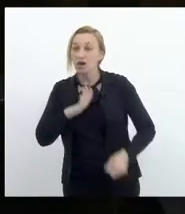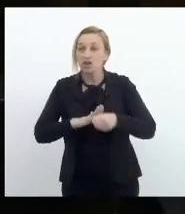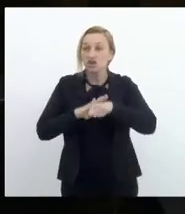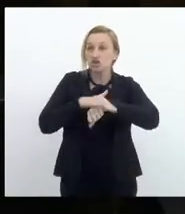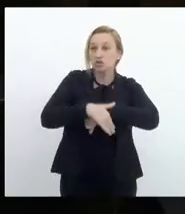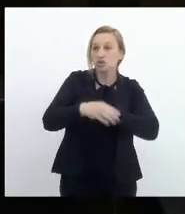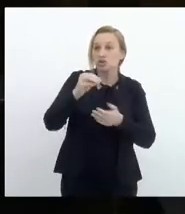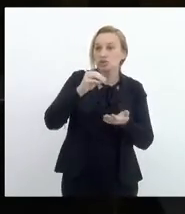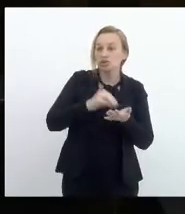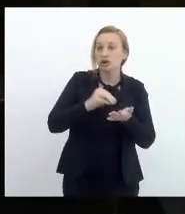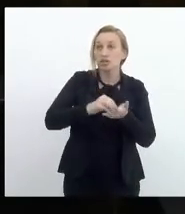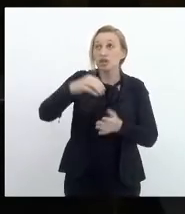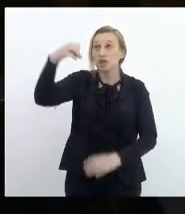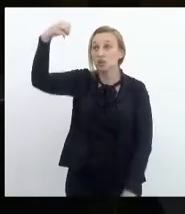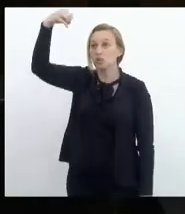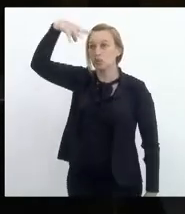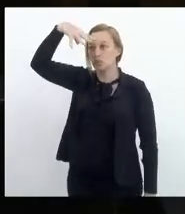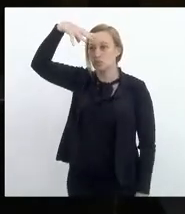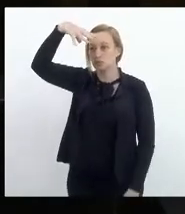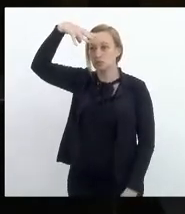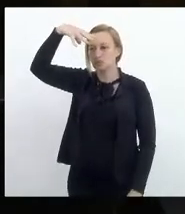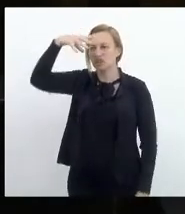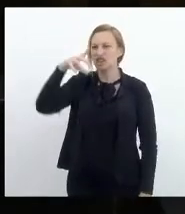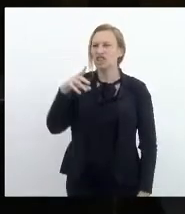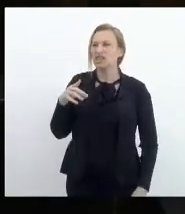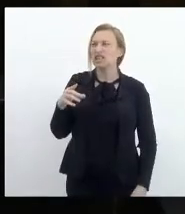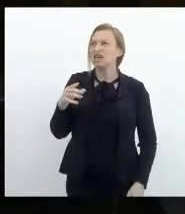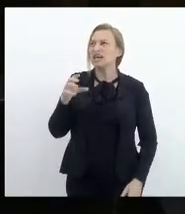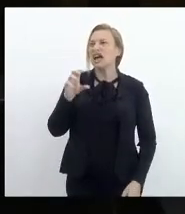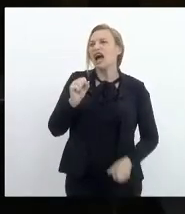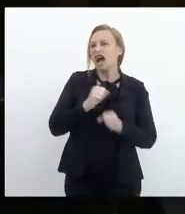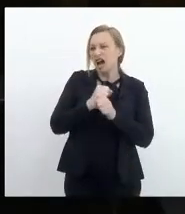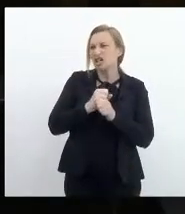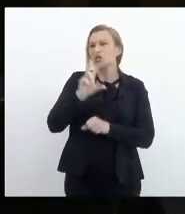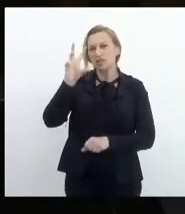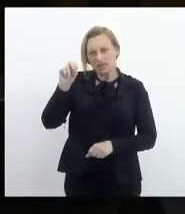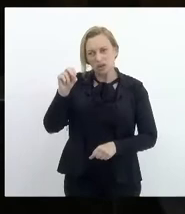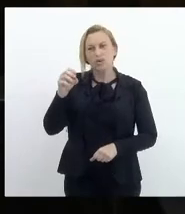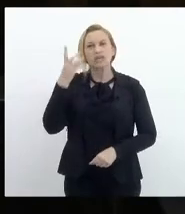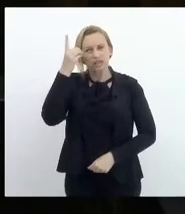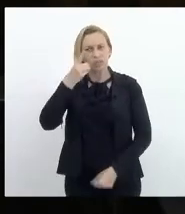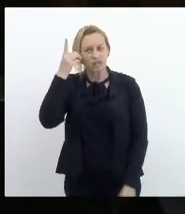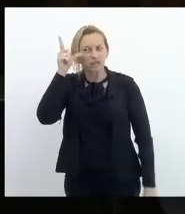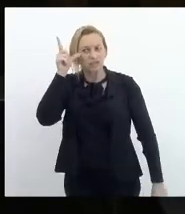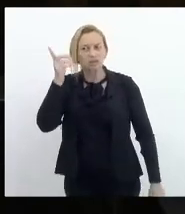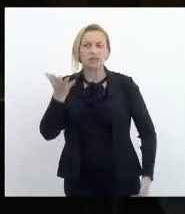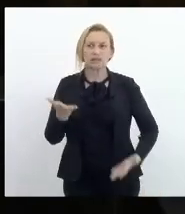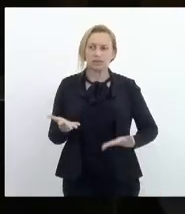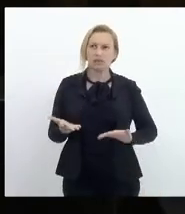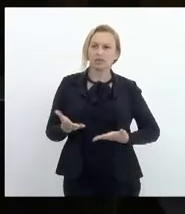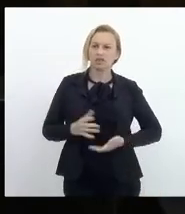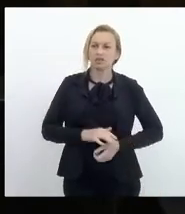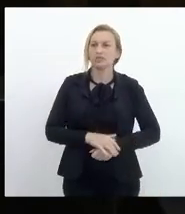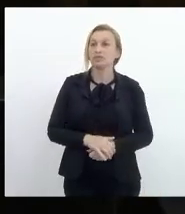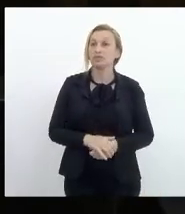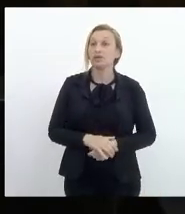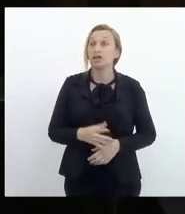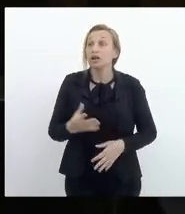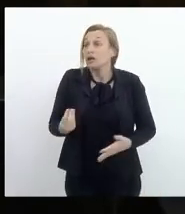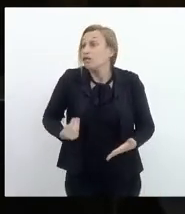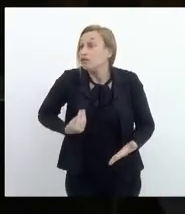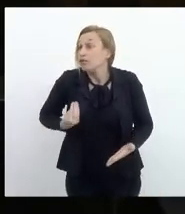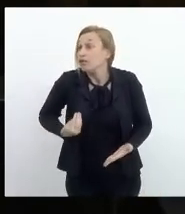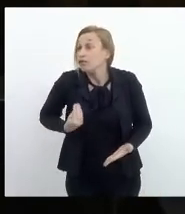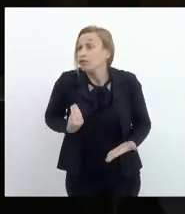falta hoje isso é da década de 50 deputada Lucinha isso tá tão